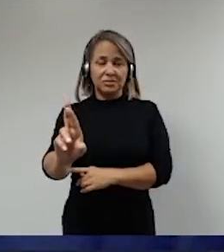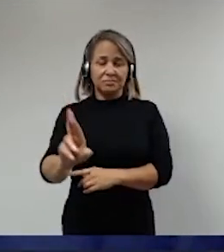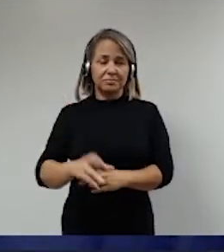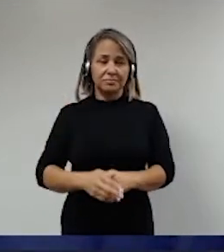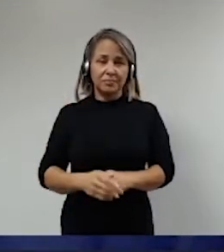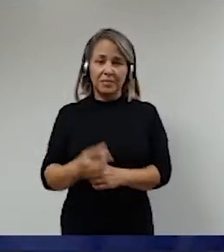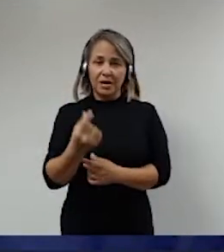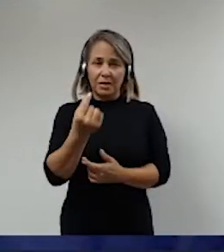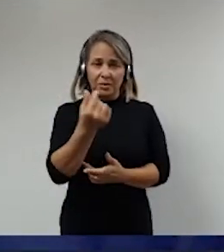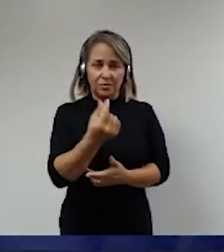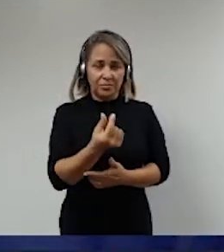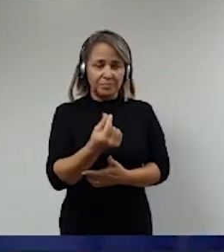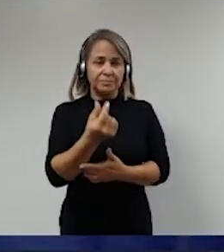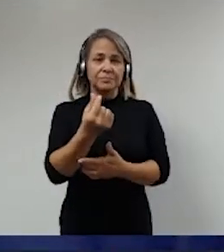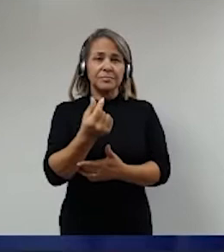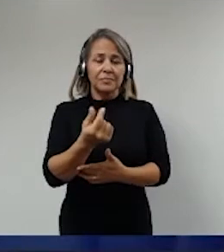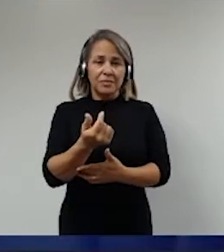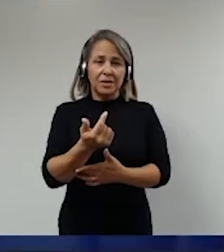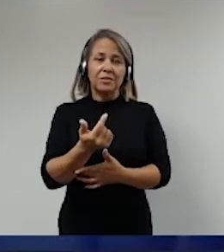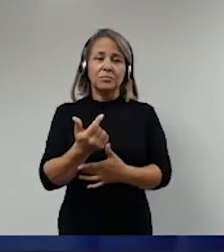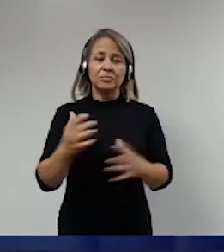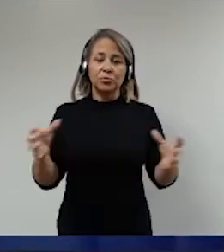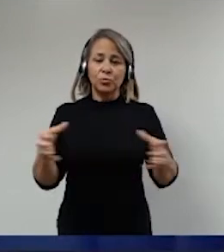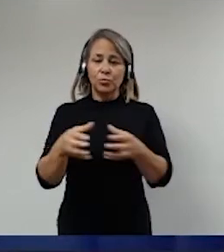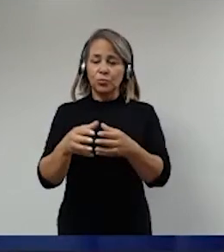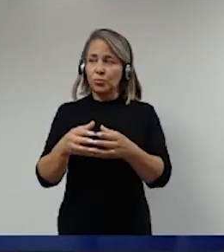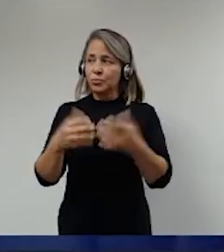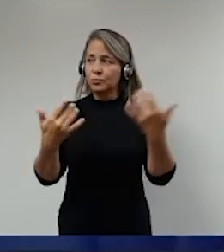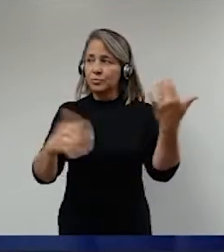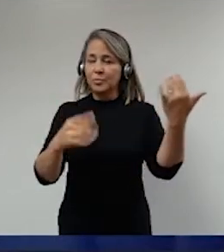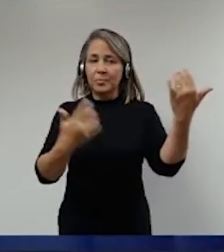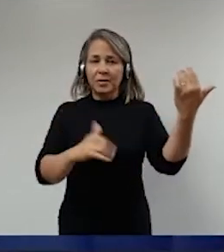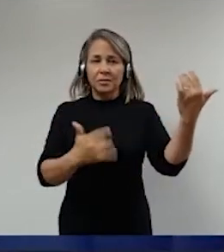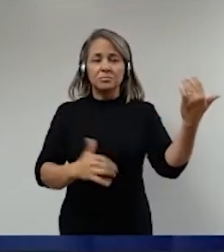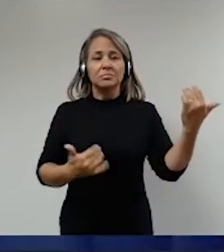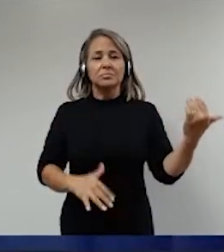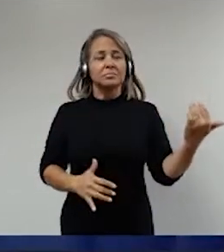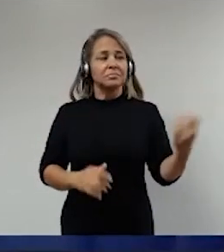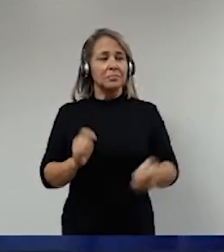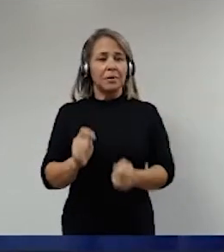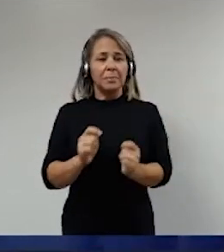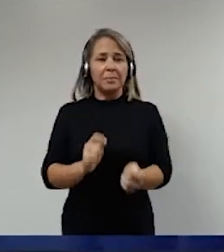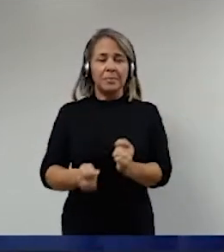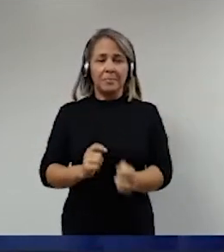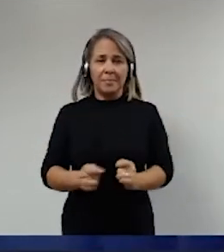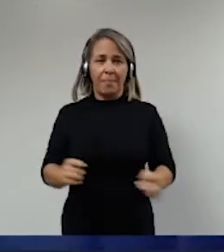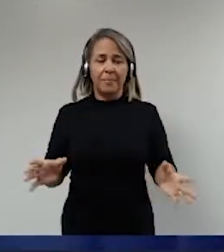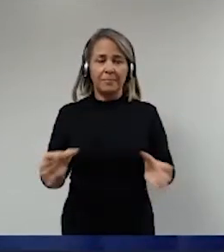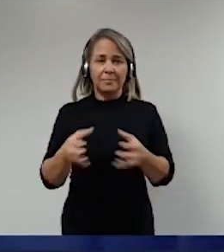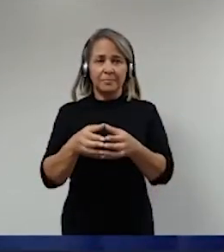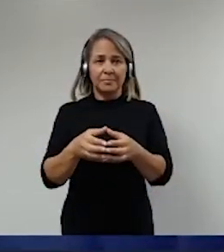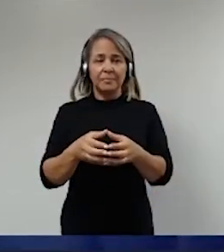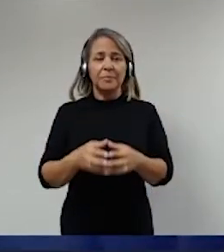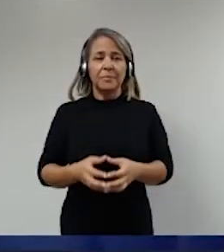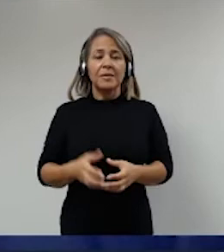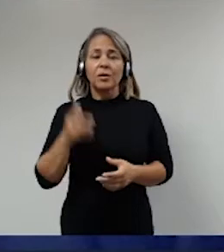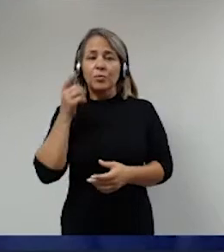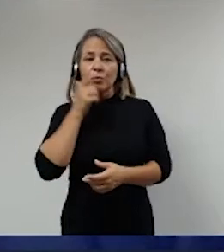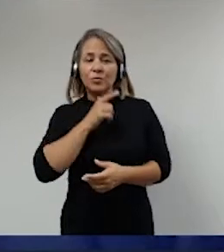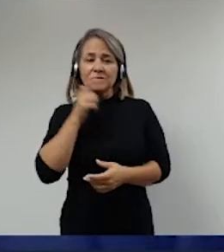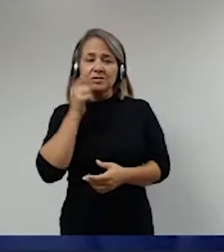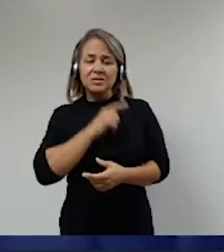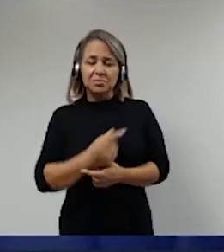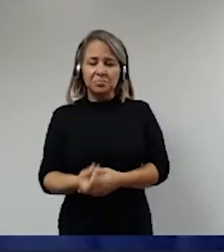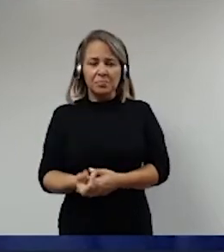o valor, uma banda de K-pop que eles chamam, né? Uma música pop oriental, assim. Então, eles conseguiram arrecadar assim,